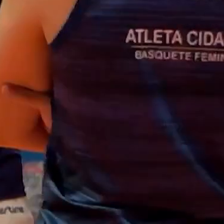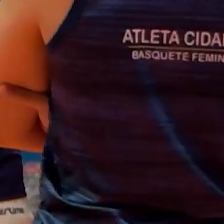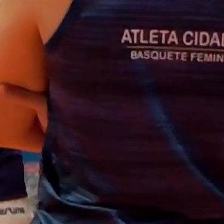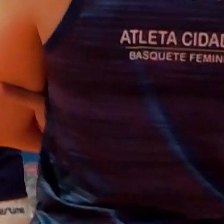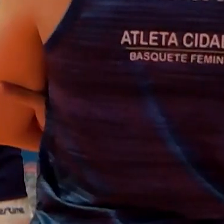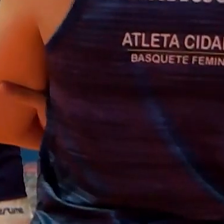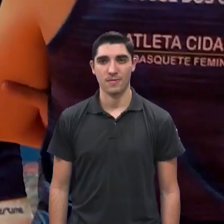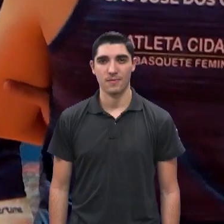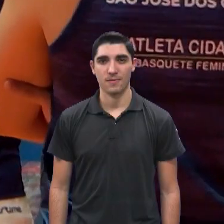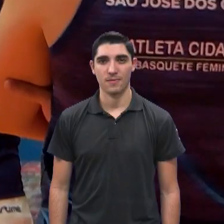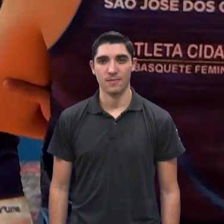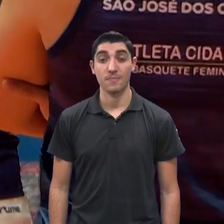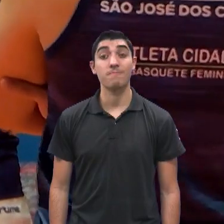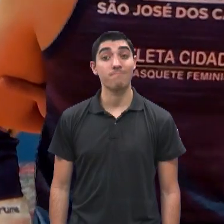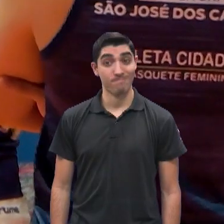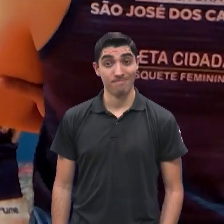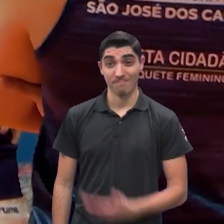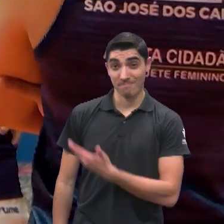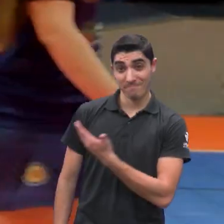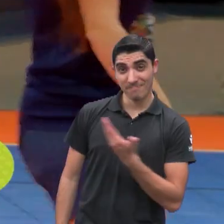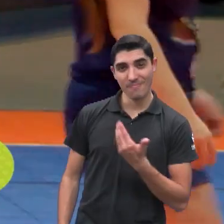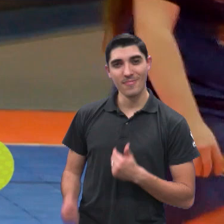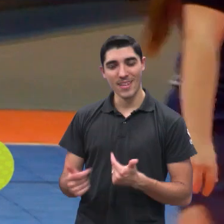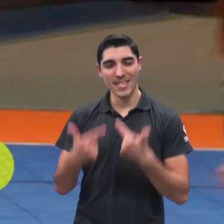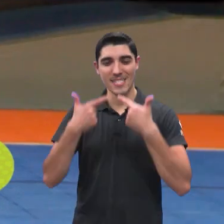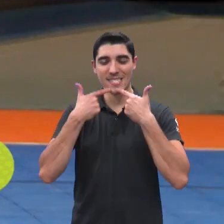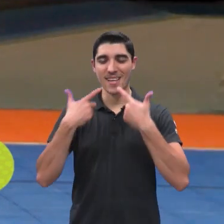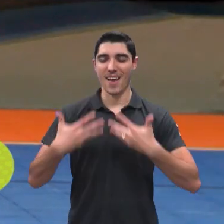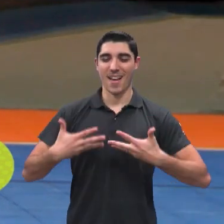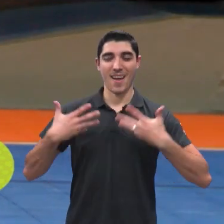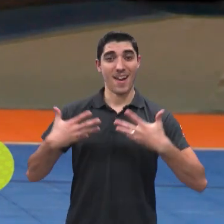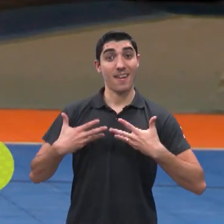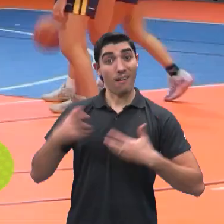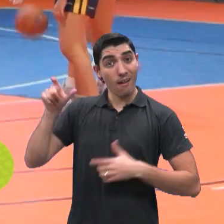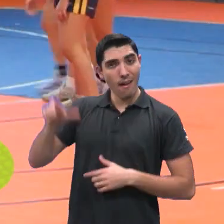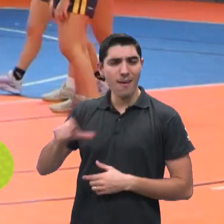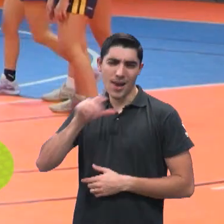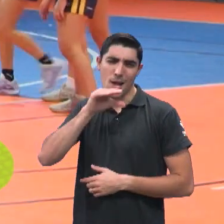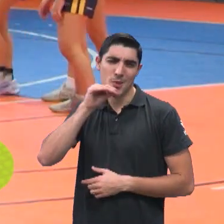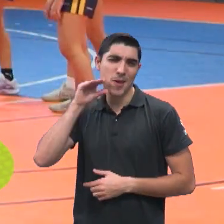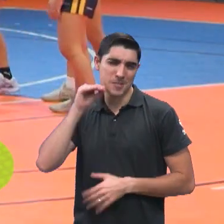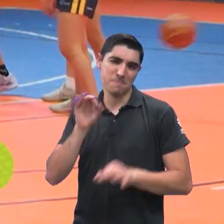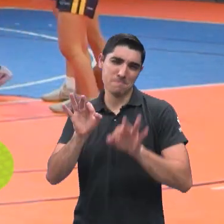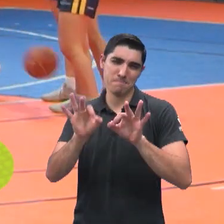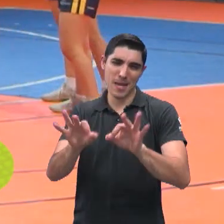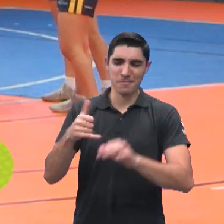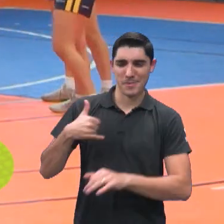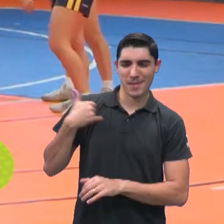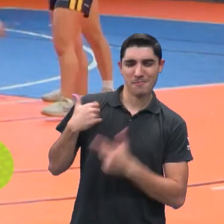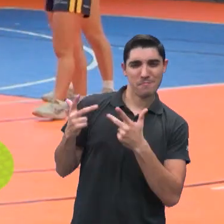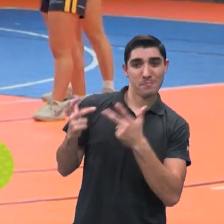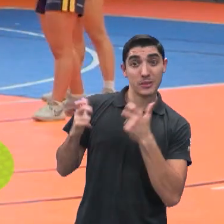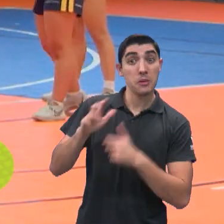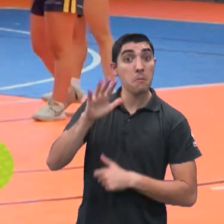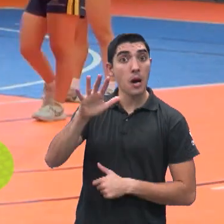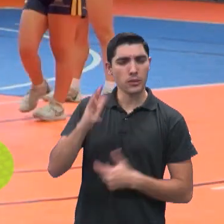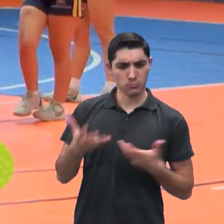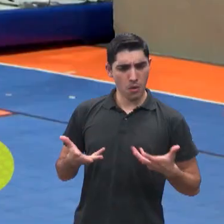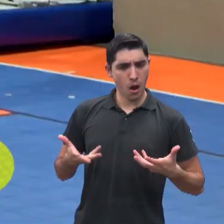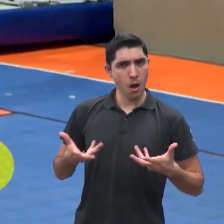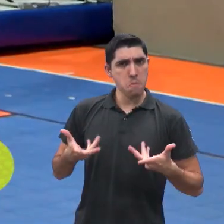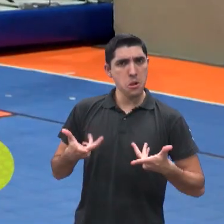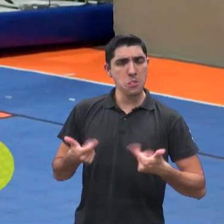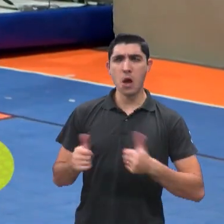O rosto e o sorriso entregam que elas ainda são adolescentes, mas a habilidade com a bola de basquete nas